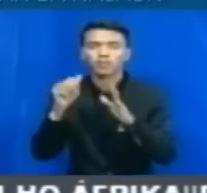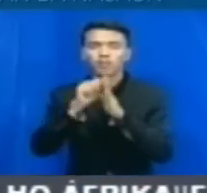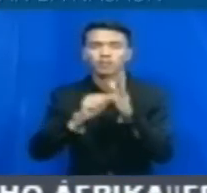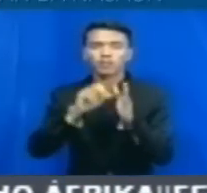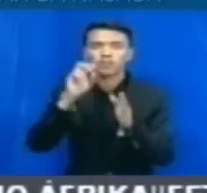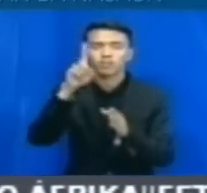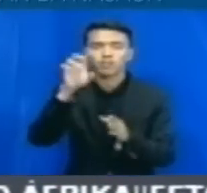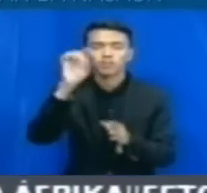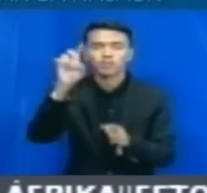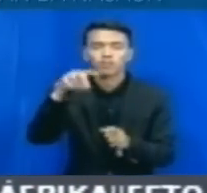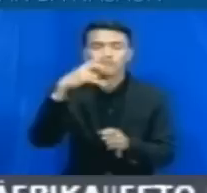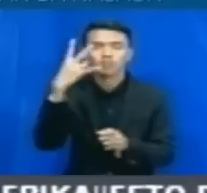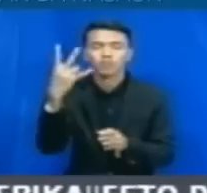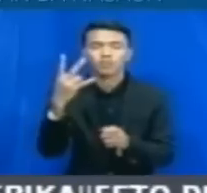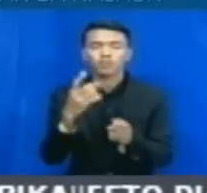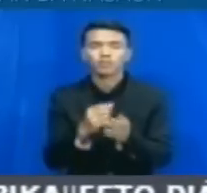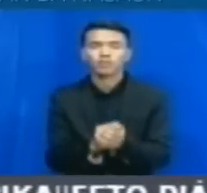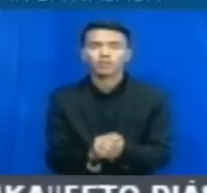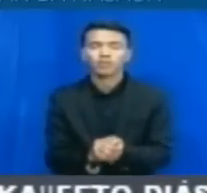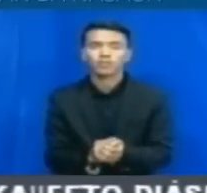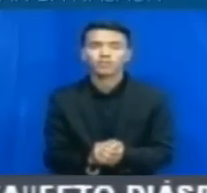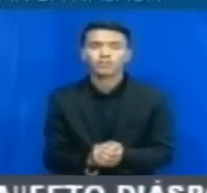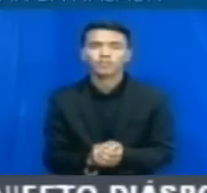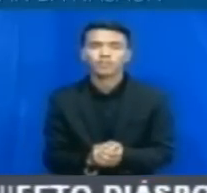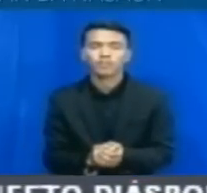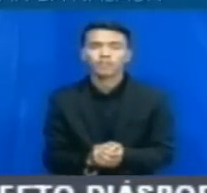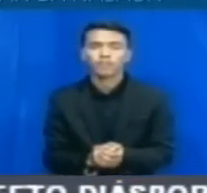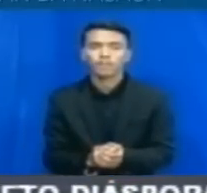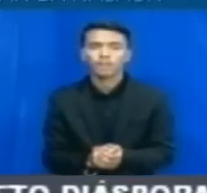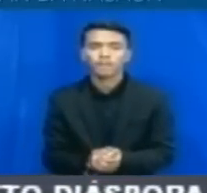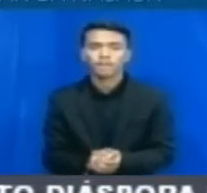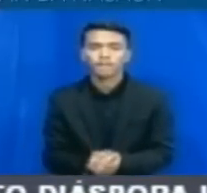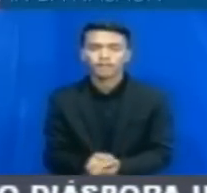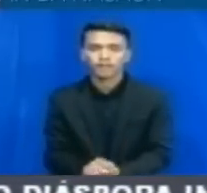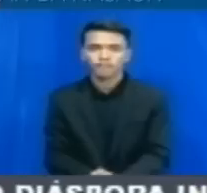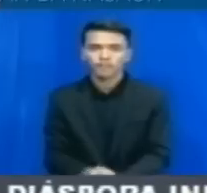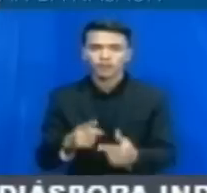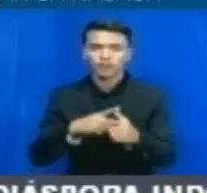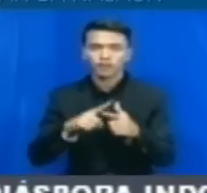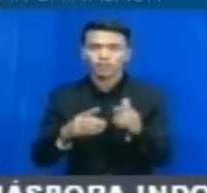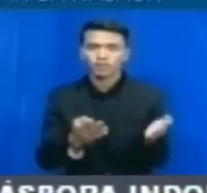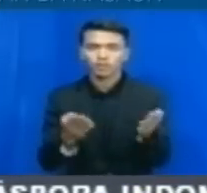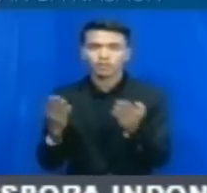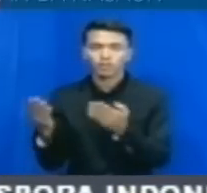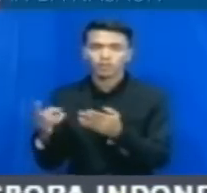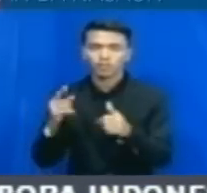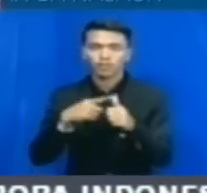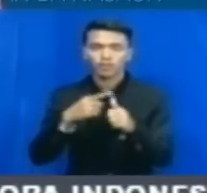218 rasi kuliah kuanda detenção flagrante delito. Caso nerasik detenção em flagrante delito los kalai depois lore primeiro